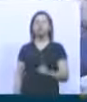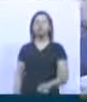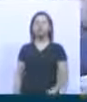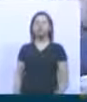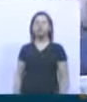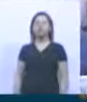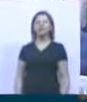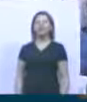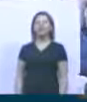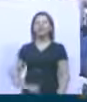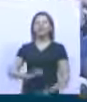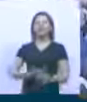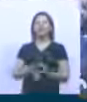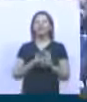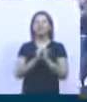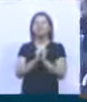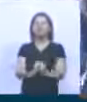estou. Contigo